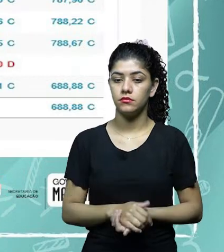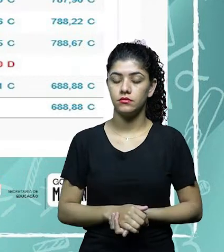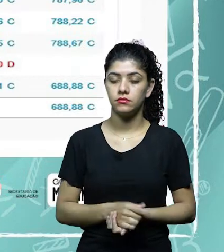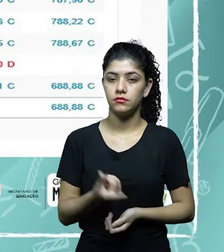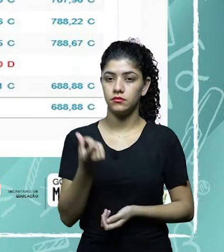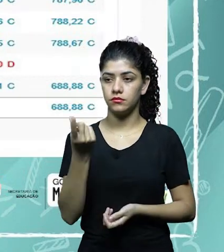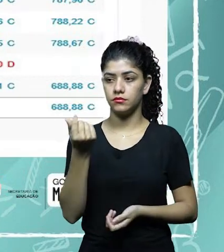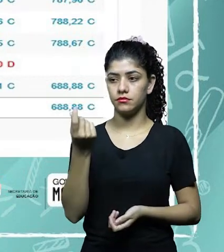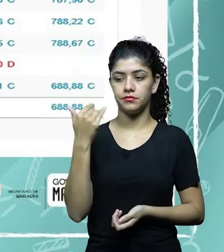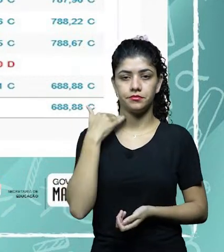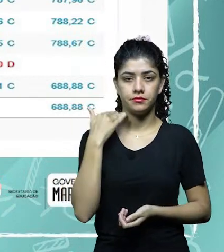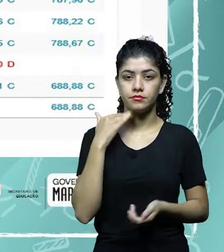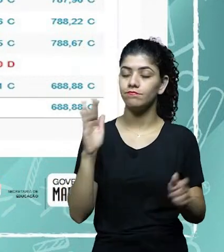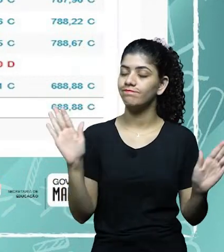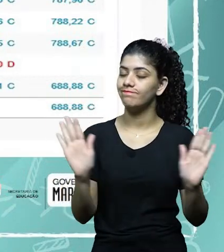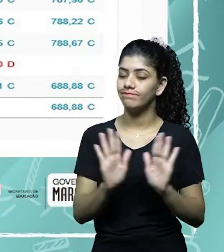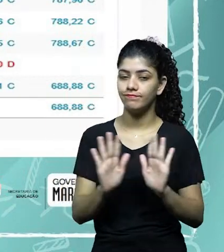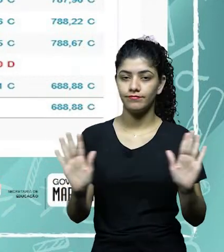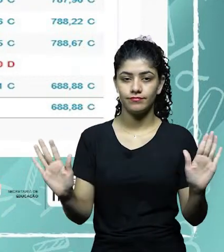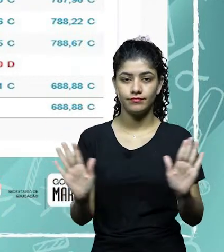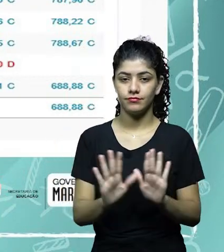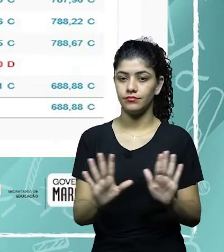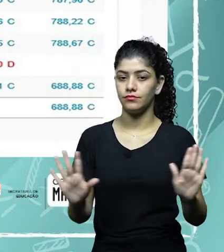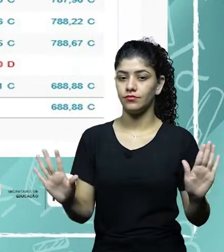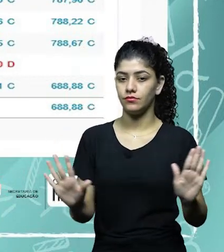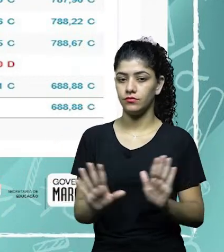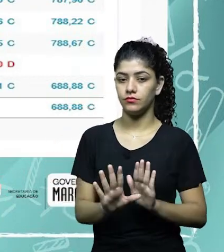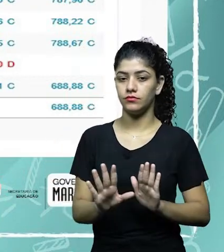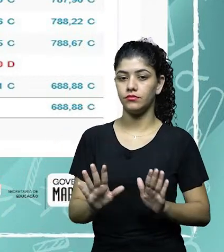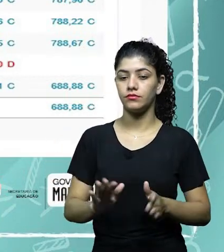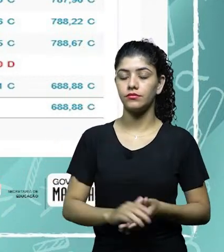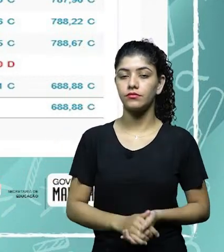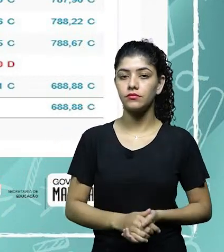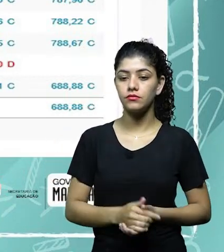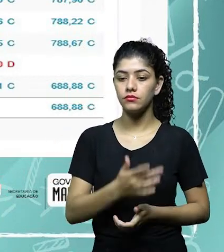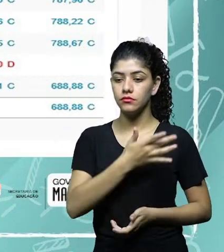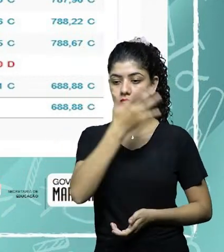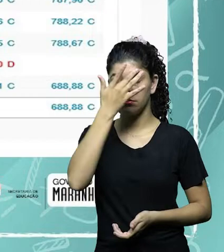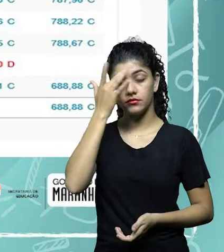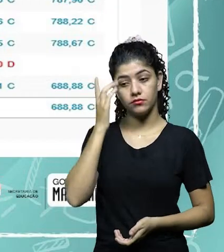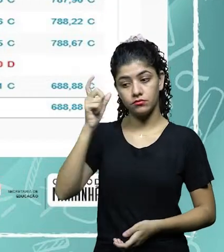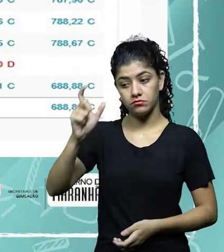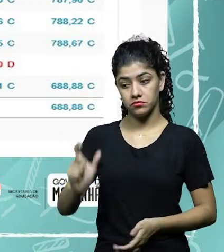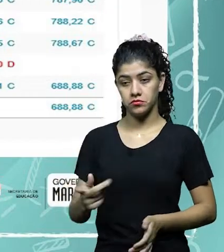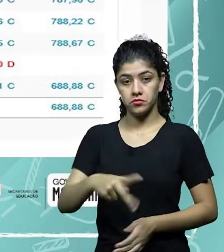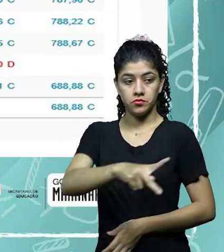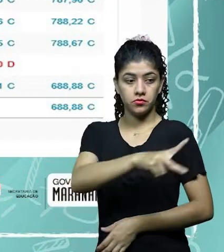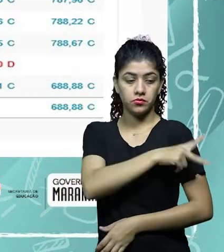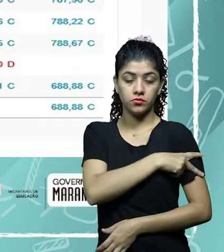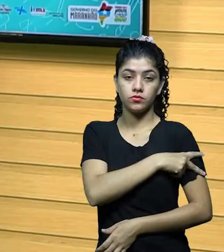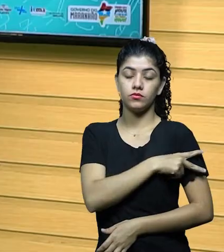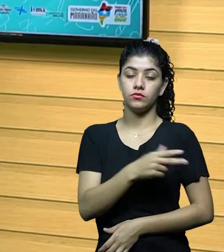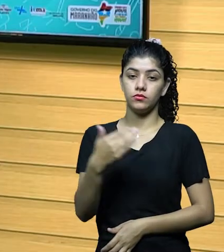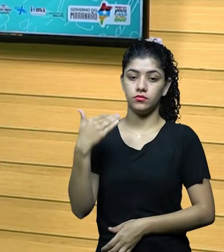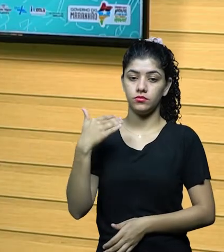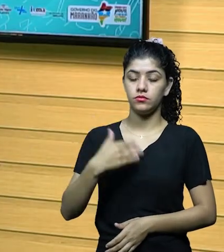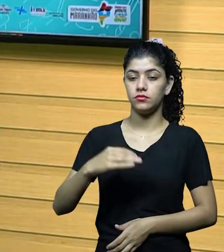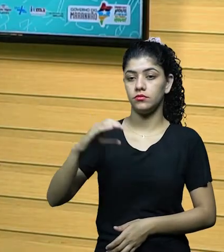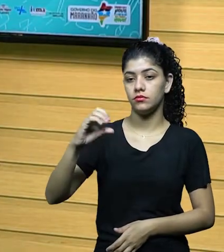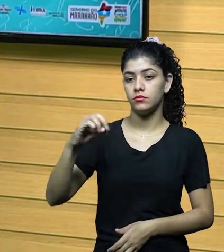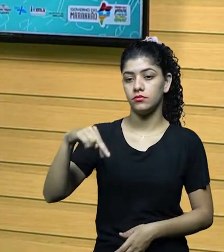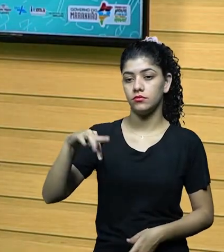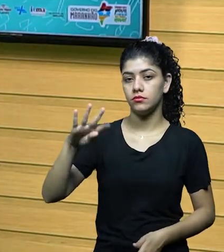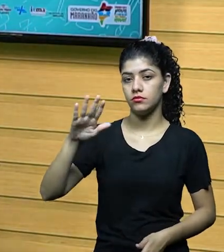o dinheiro não é do banco, certo? O dinheiro não é do banco, o dinheiro é do dono da conta. Então,